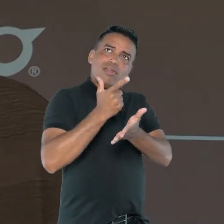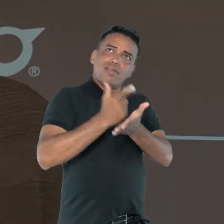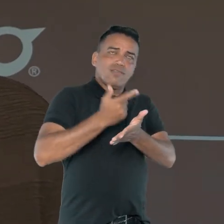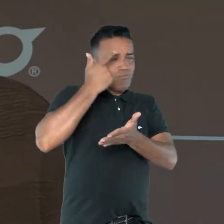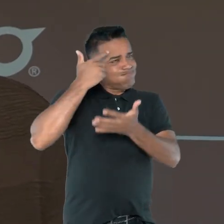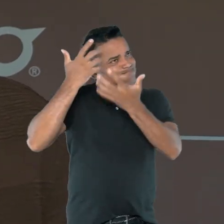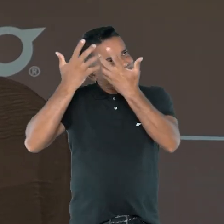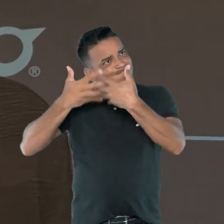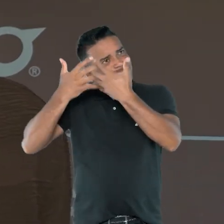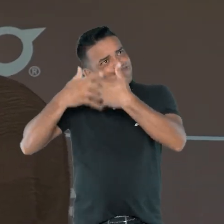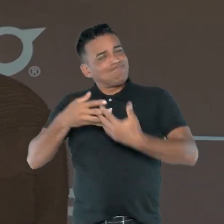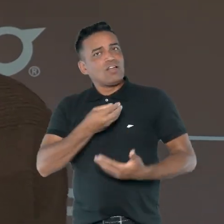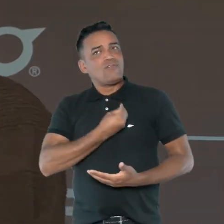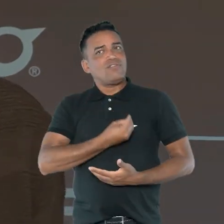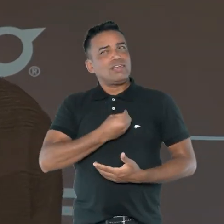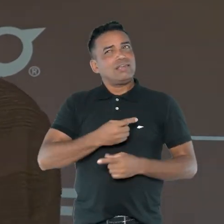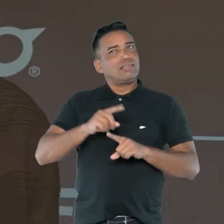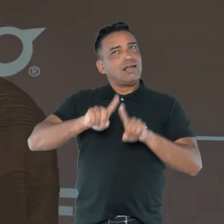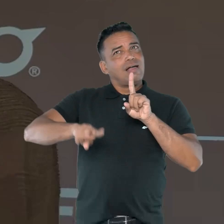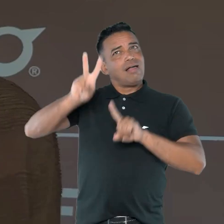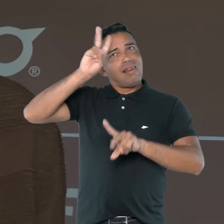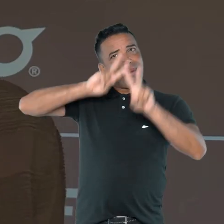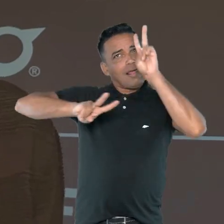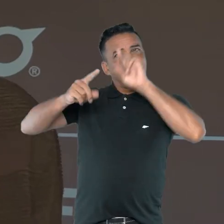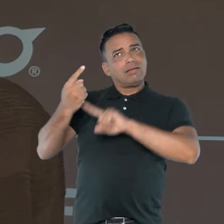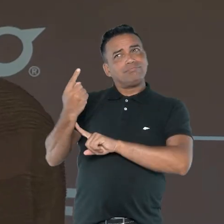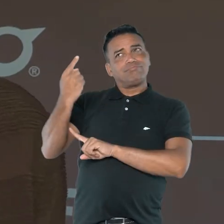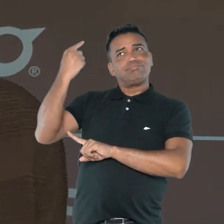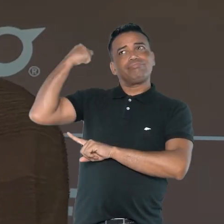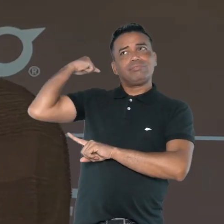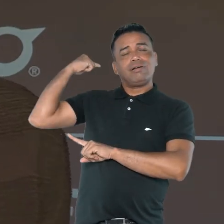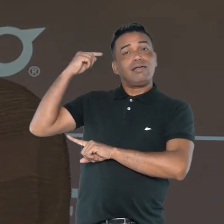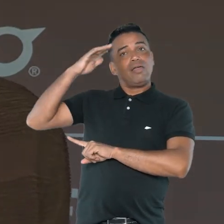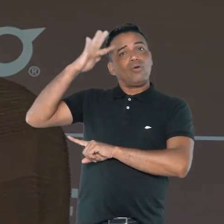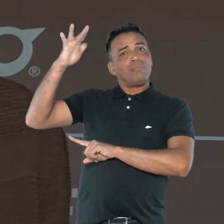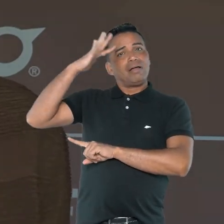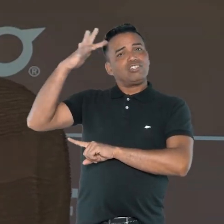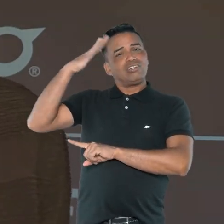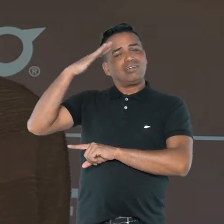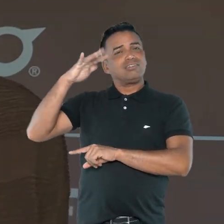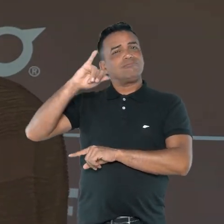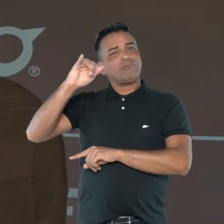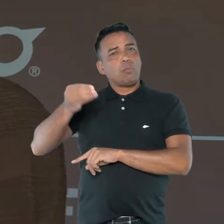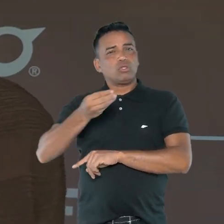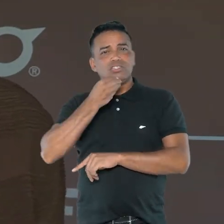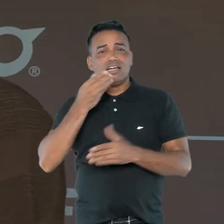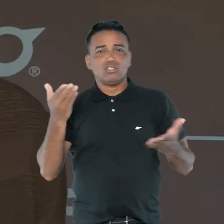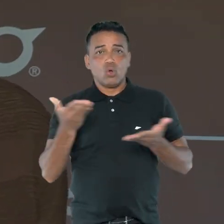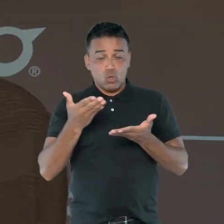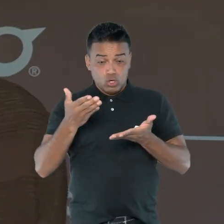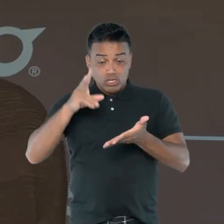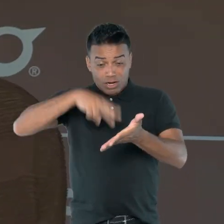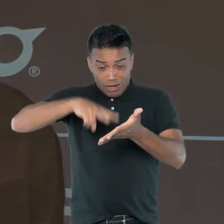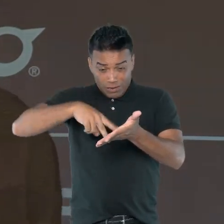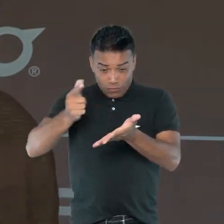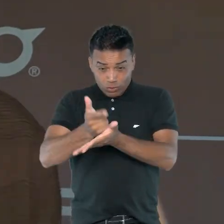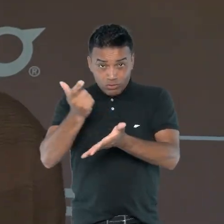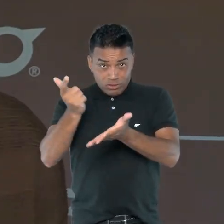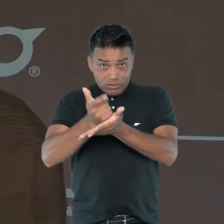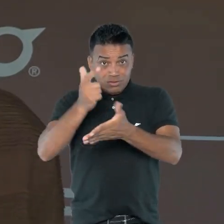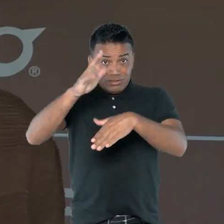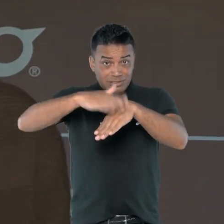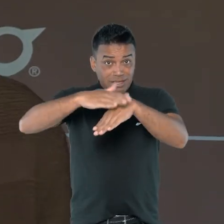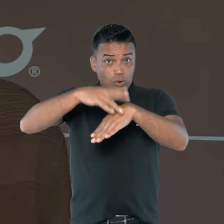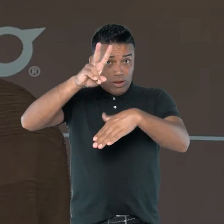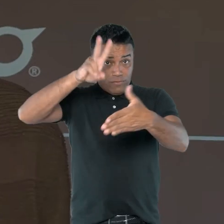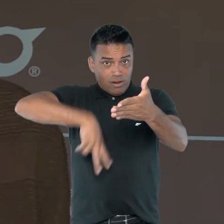numa reflexão sobre a vida, olhando para trás, eu fico imaginando, caramba, se eu tivesse oportunidade hoje, depois do seu